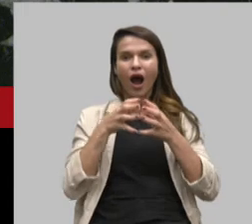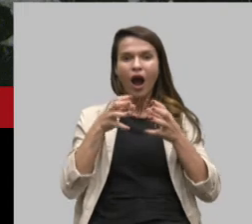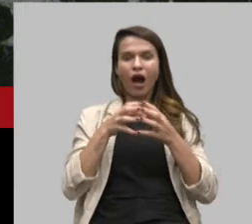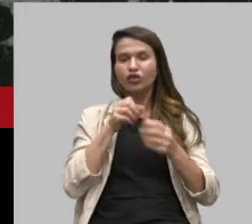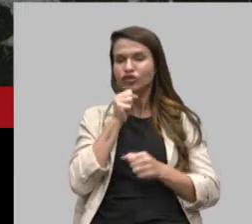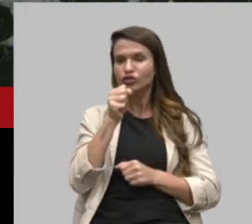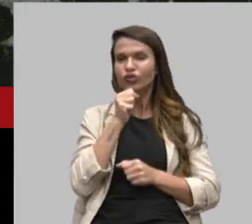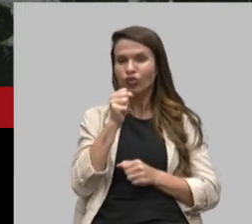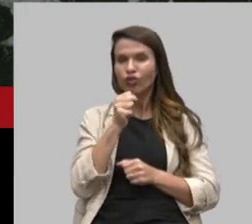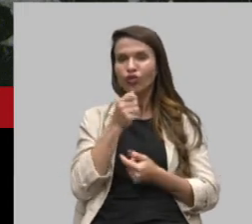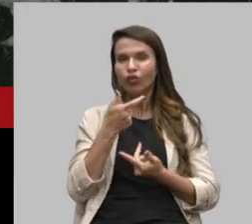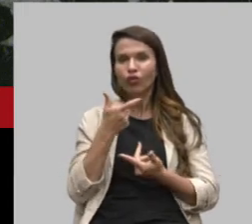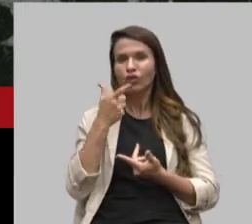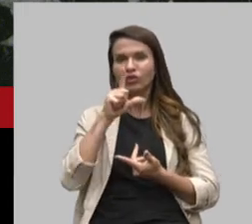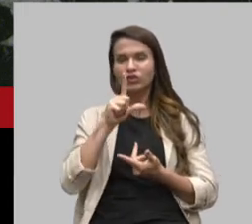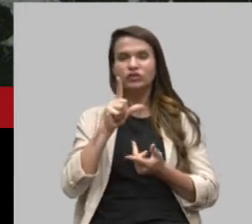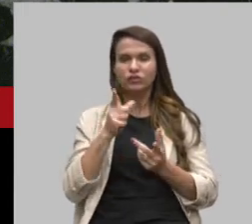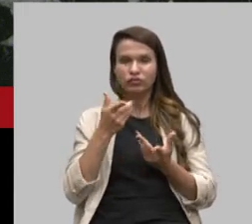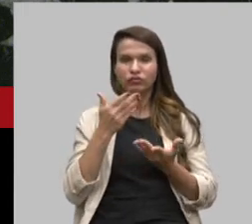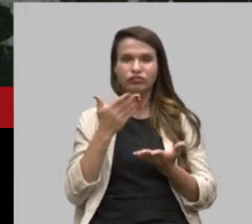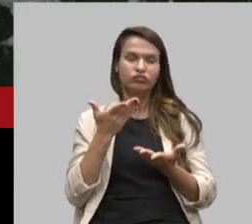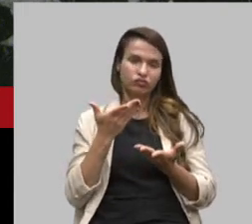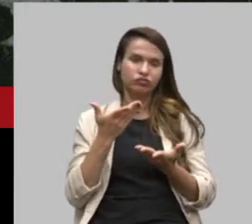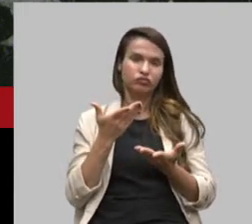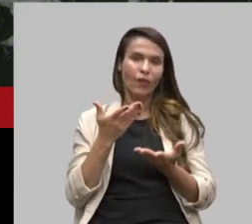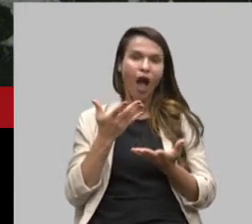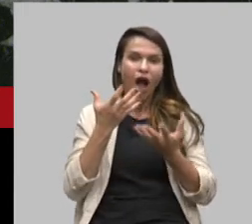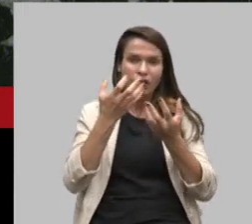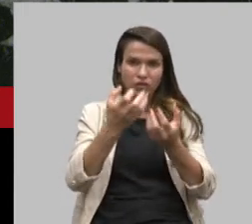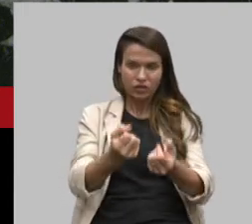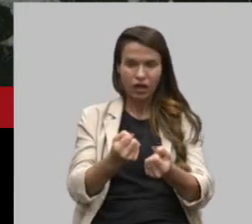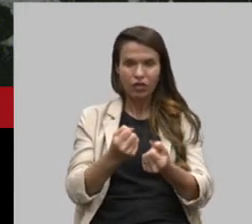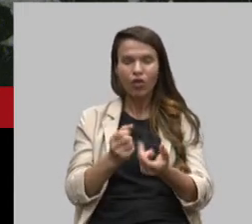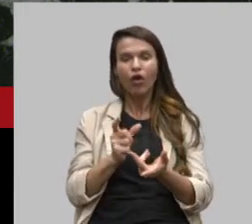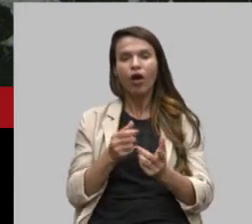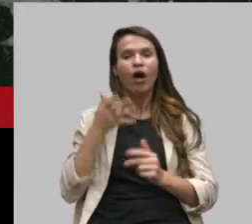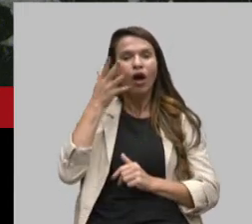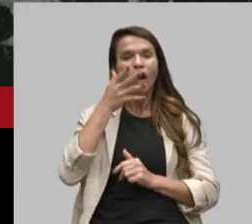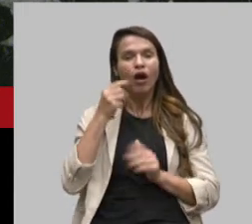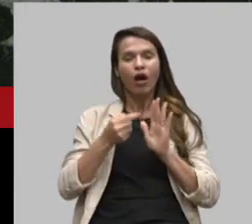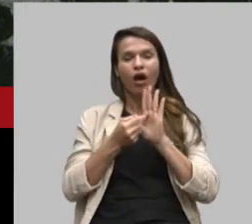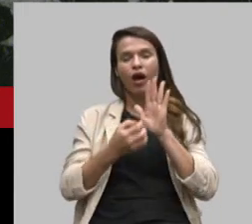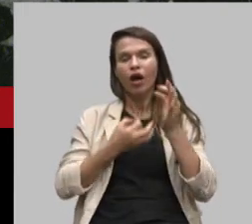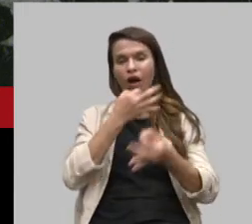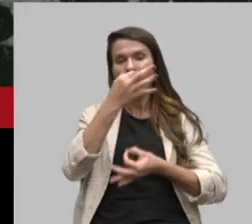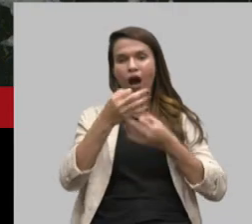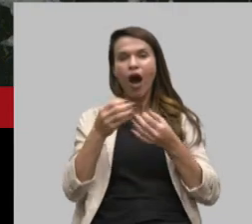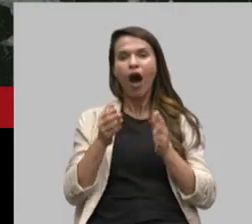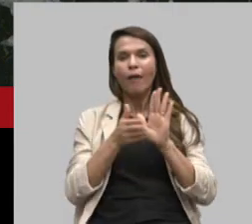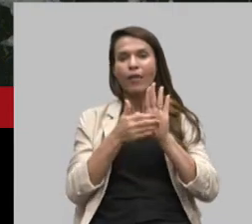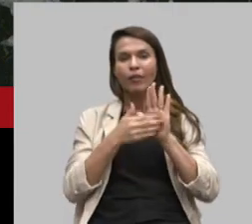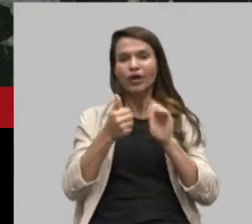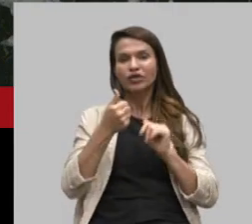devidos créditos com a palavra para apresentação de seus argumentos a proposta tr